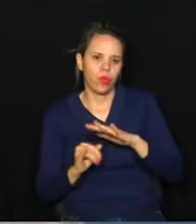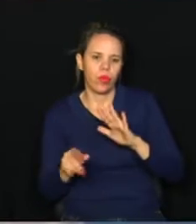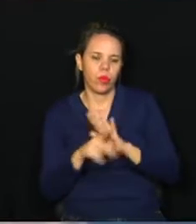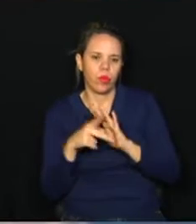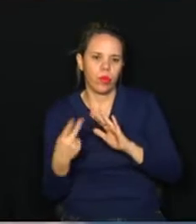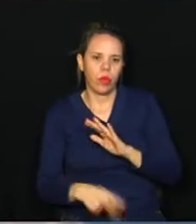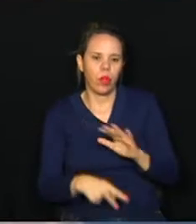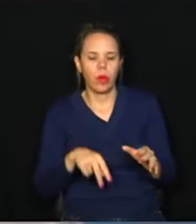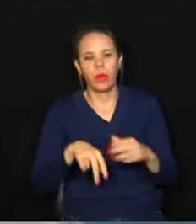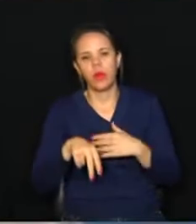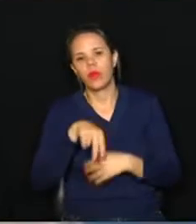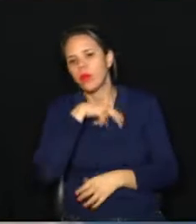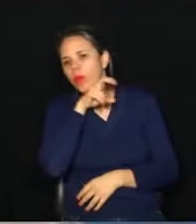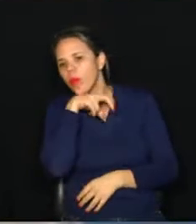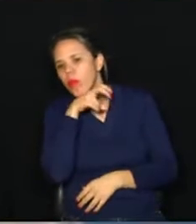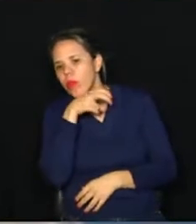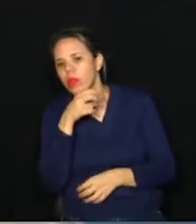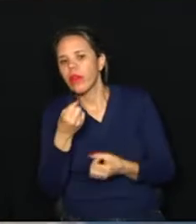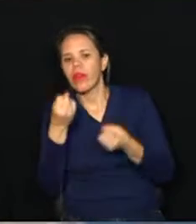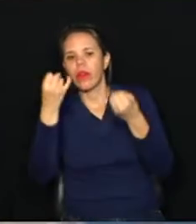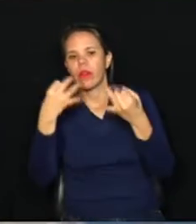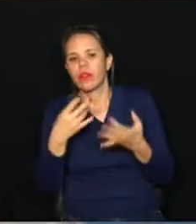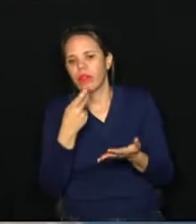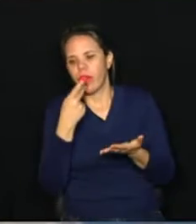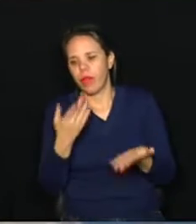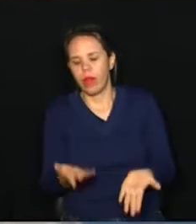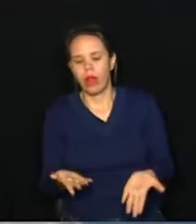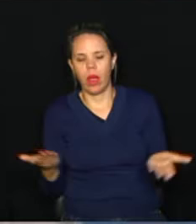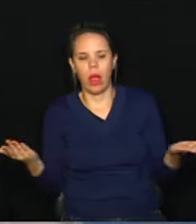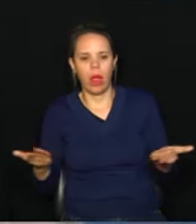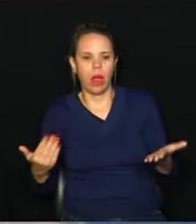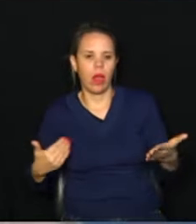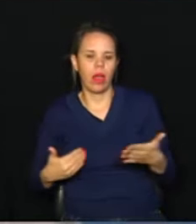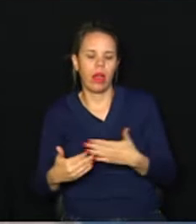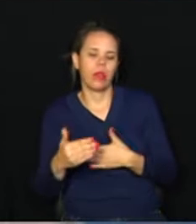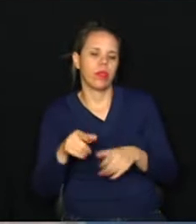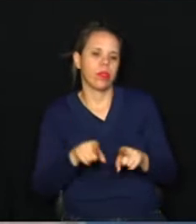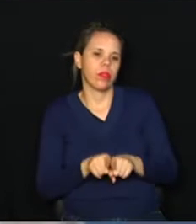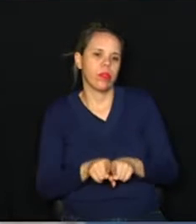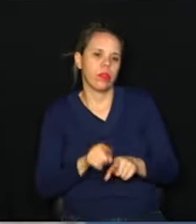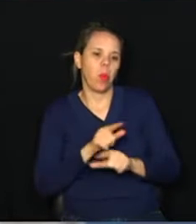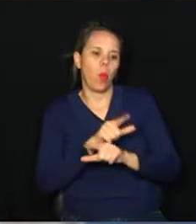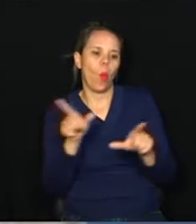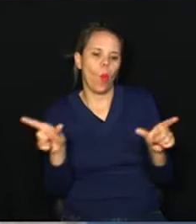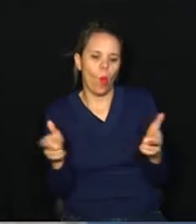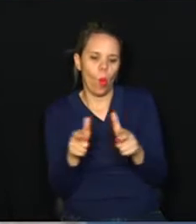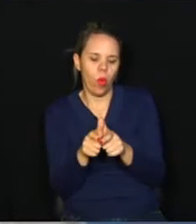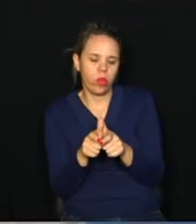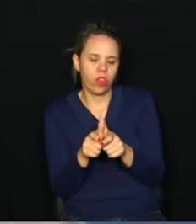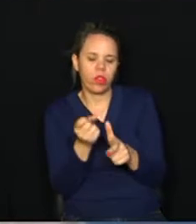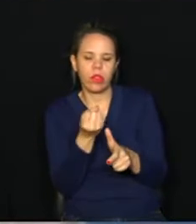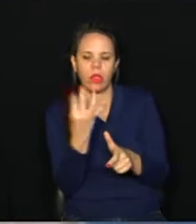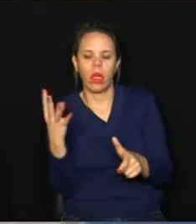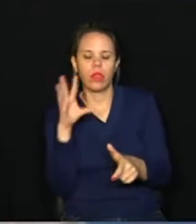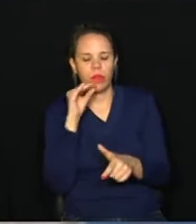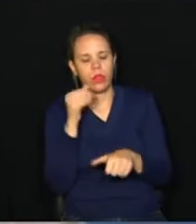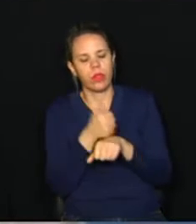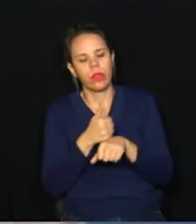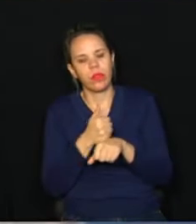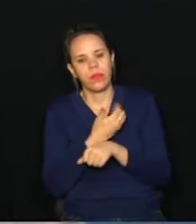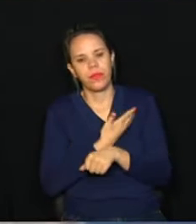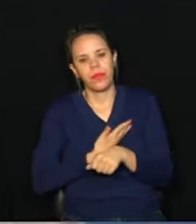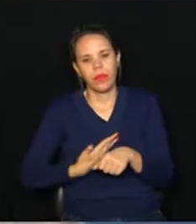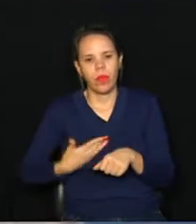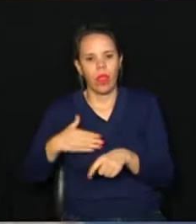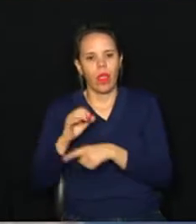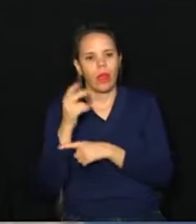Instituto Butantan, que eu aqui citei. E, recentemente, não bastasse esse esvaziamento, o governo do Estado de São Paulo aprovou uma